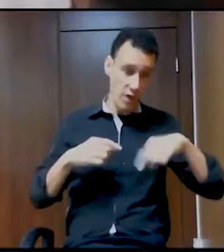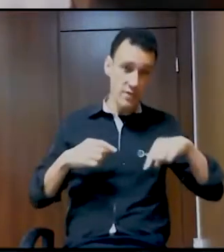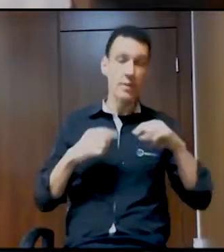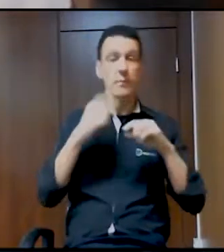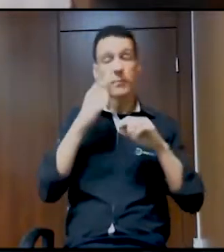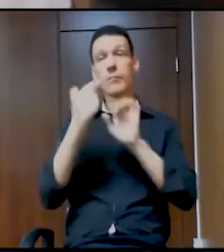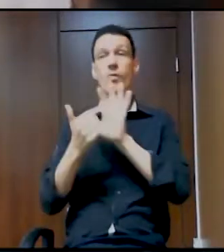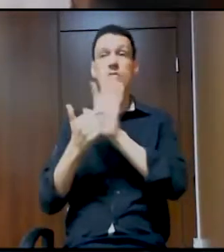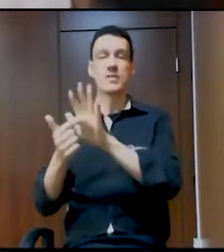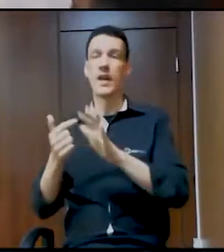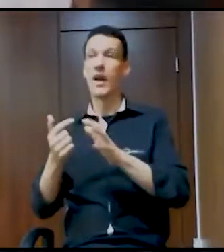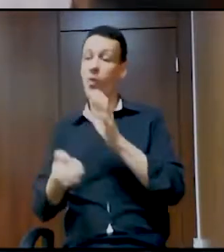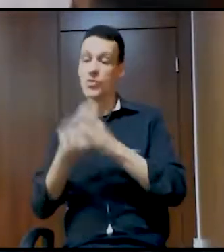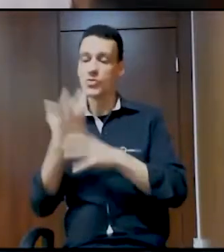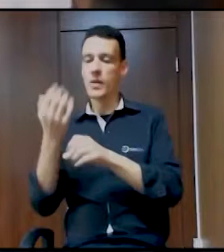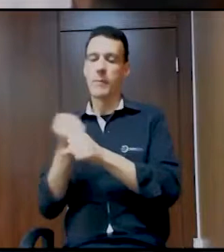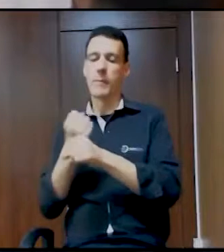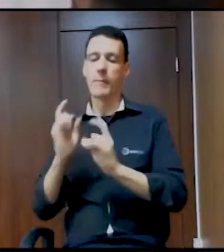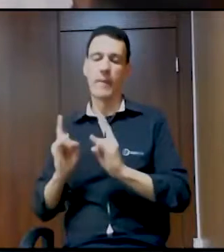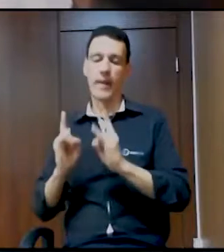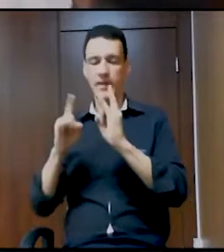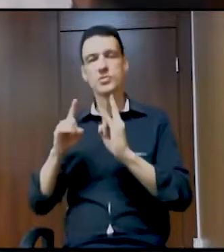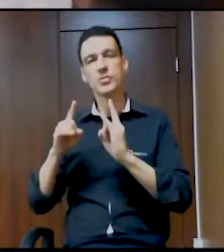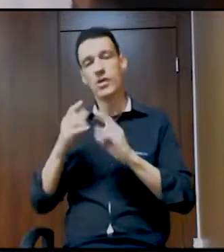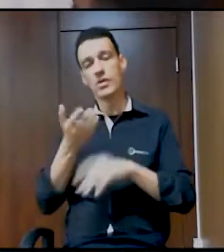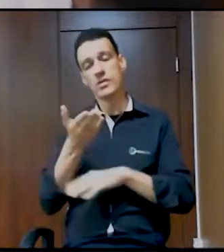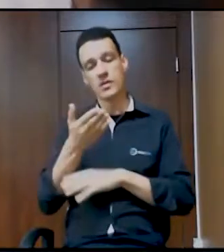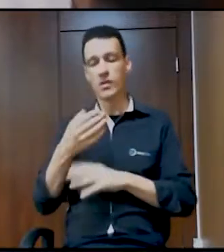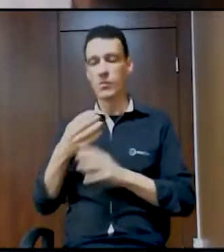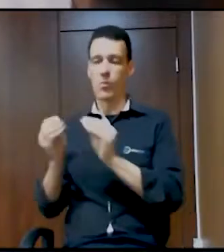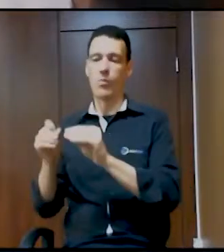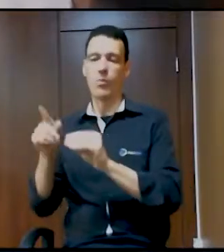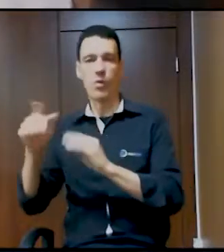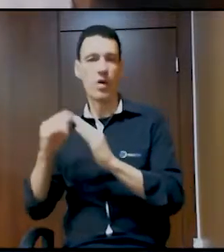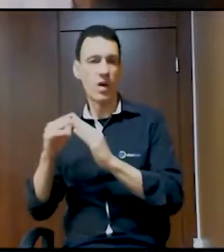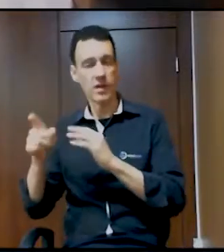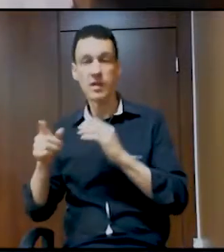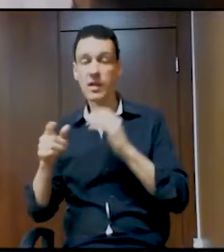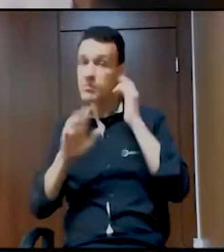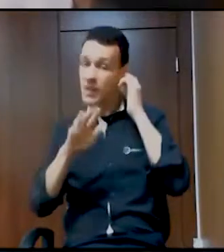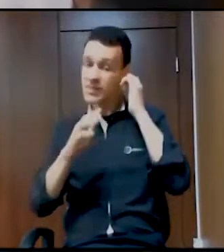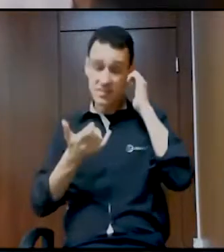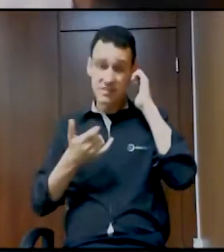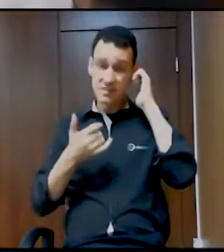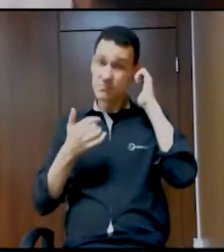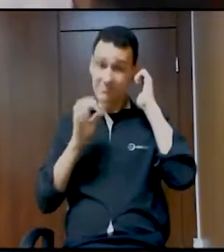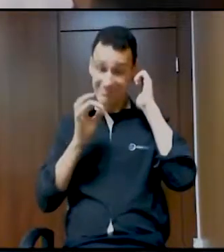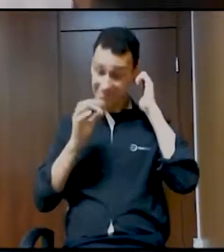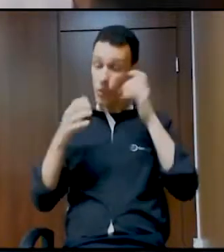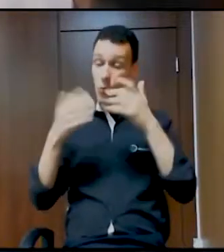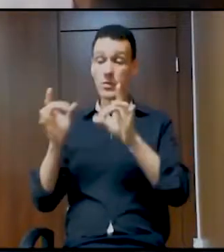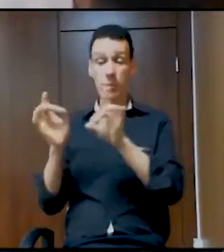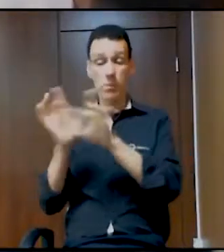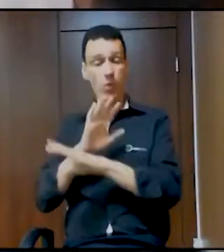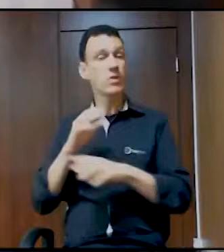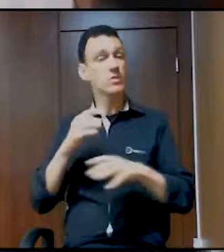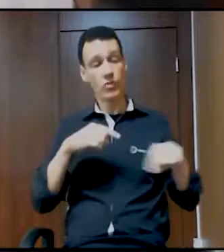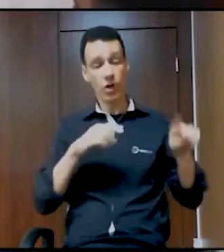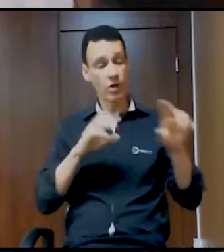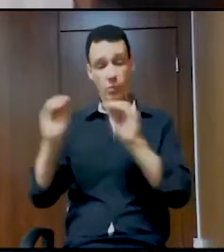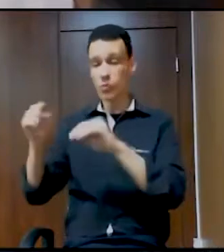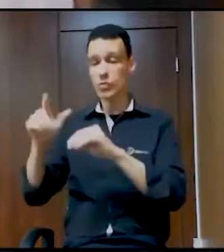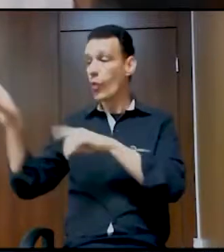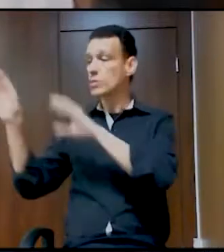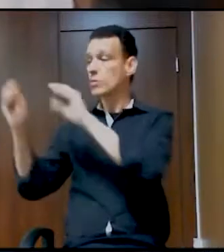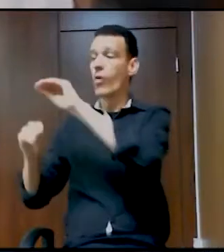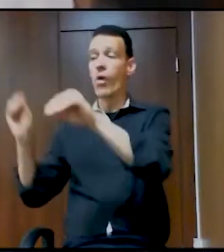do Brasil. E nós não estamos. Eu moro na Praça da Sé, essas histórias de lei aí já está muito